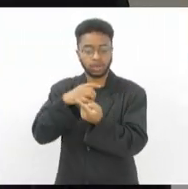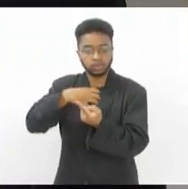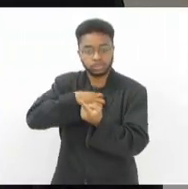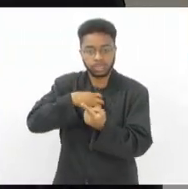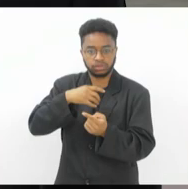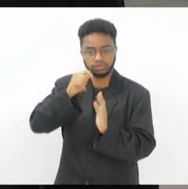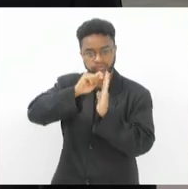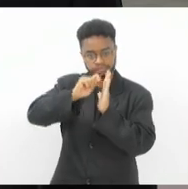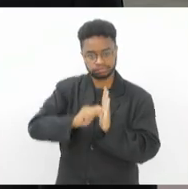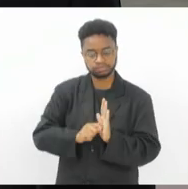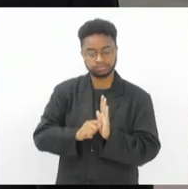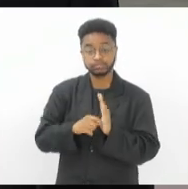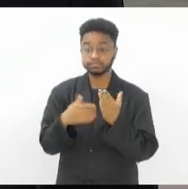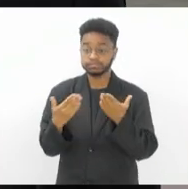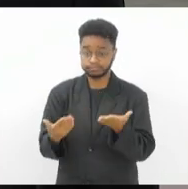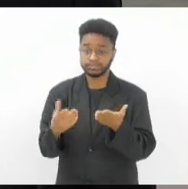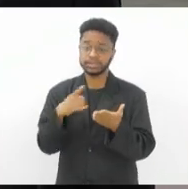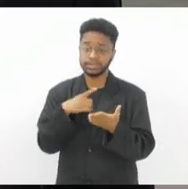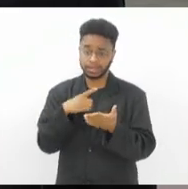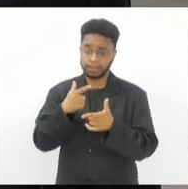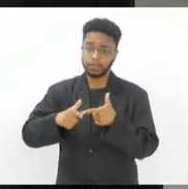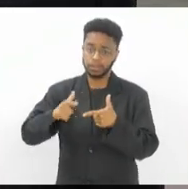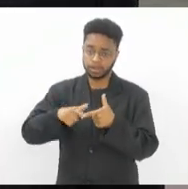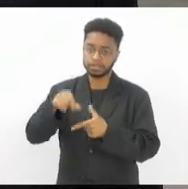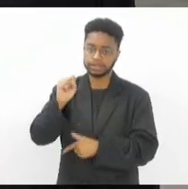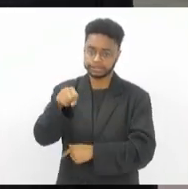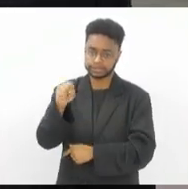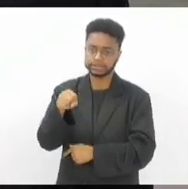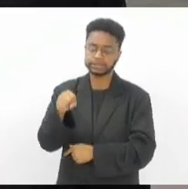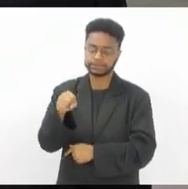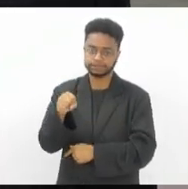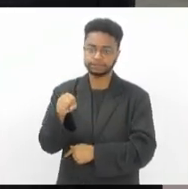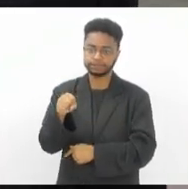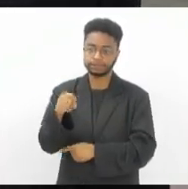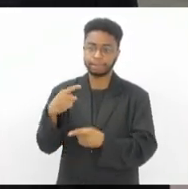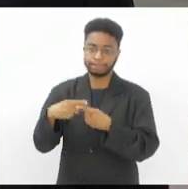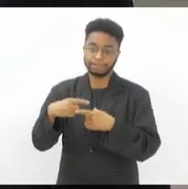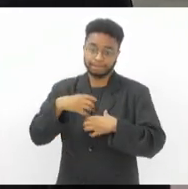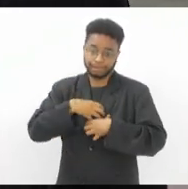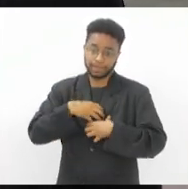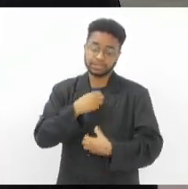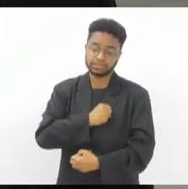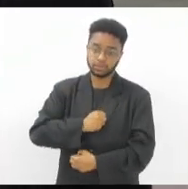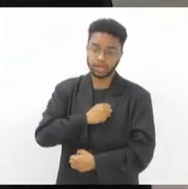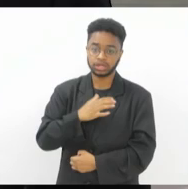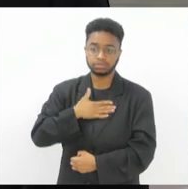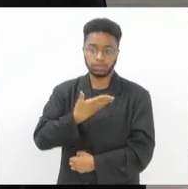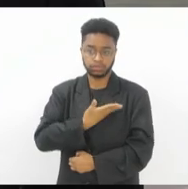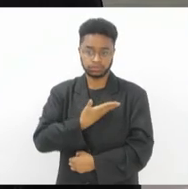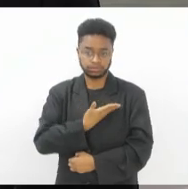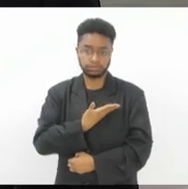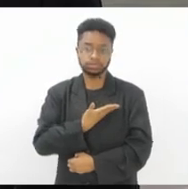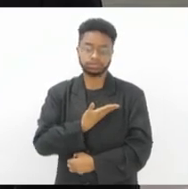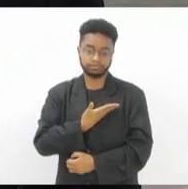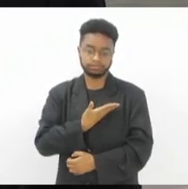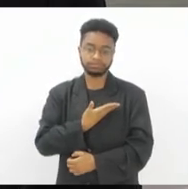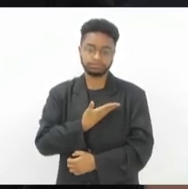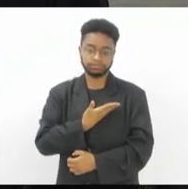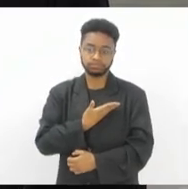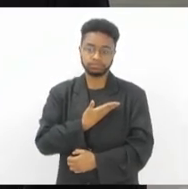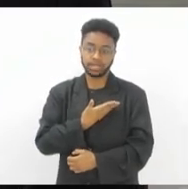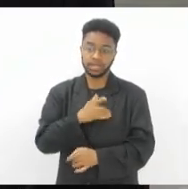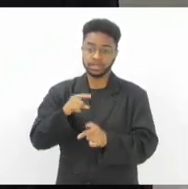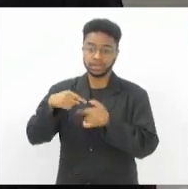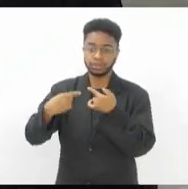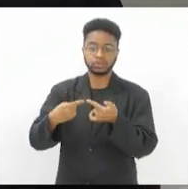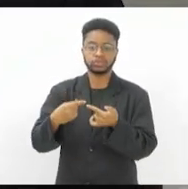a direita. Então houve problemas, senti muito a falta dos amigos, né? Passado o